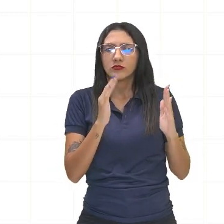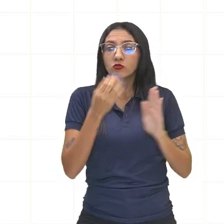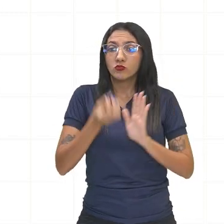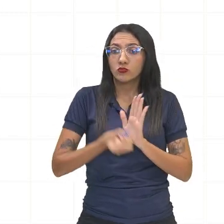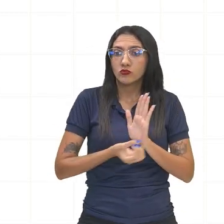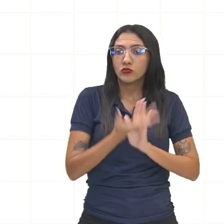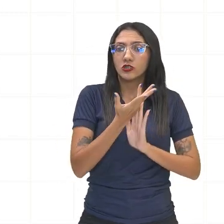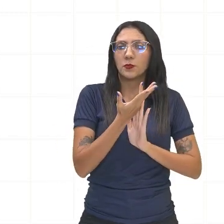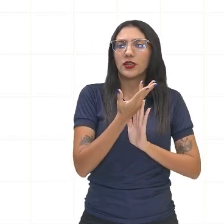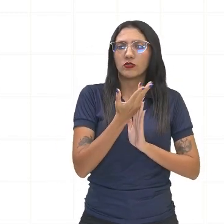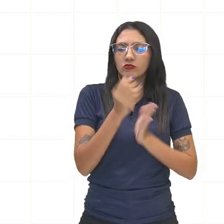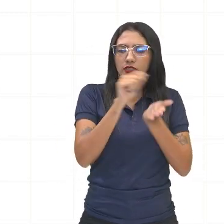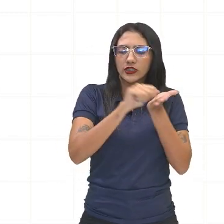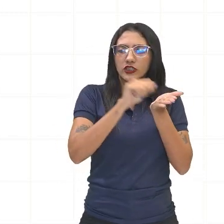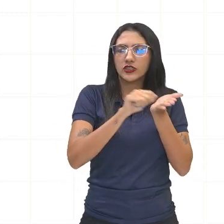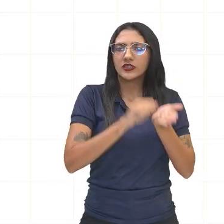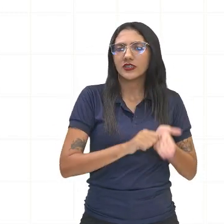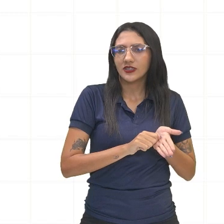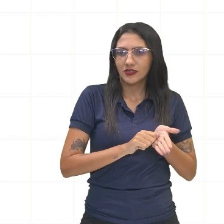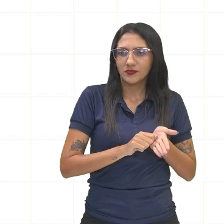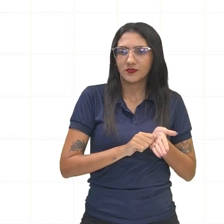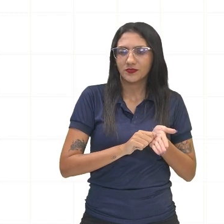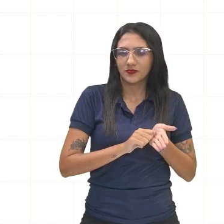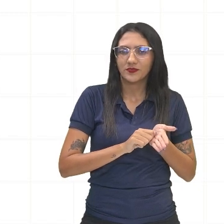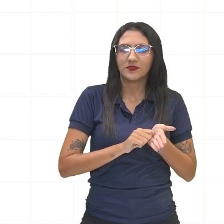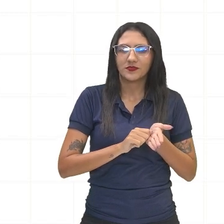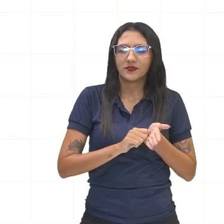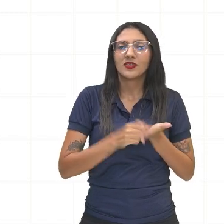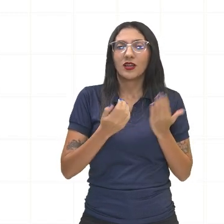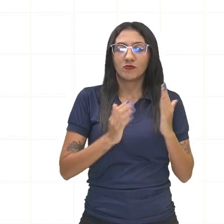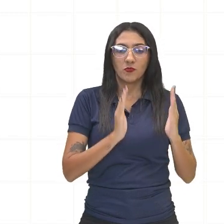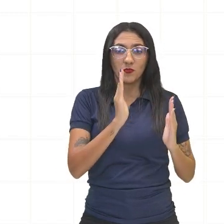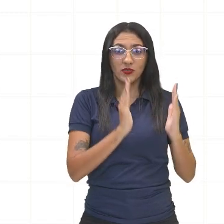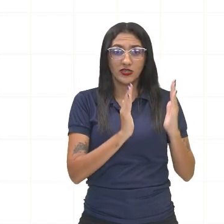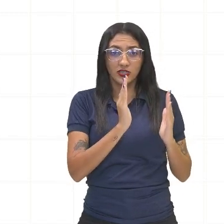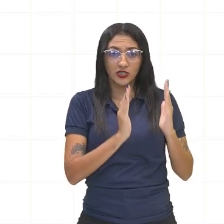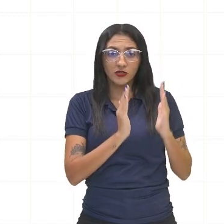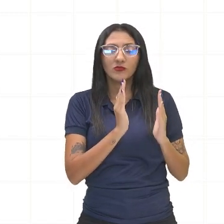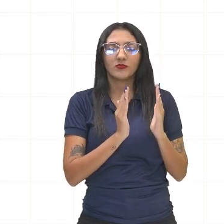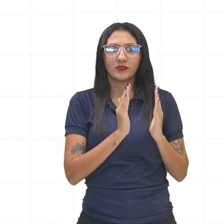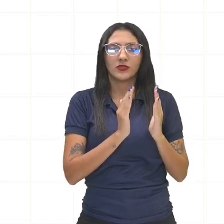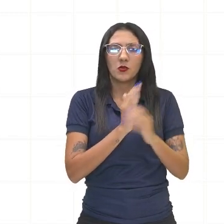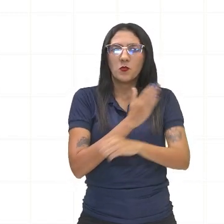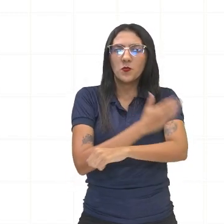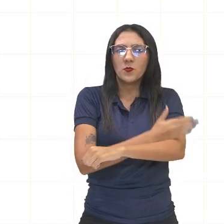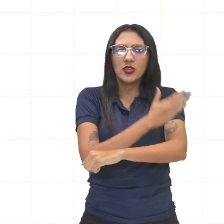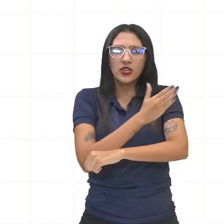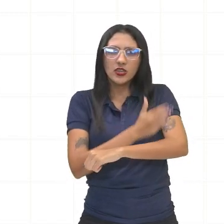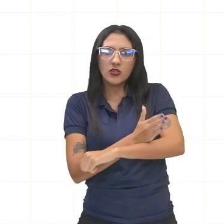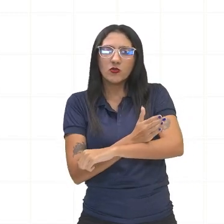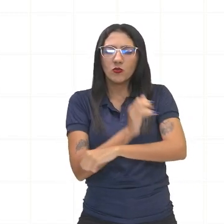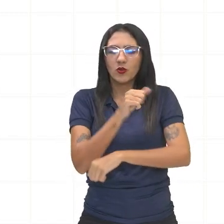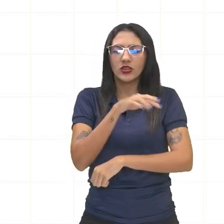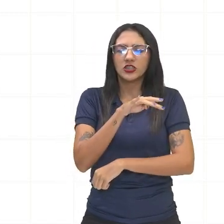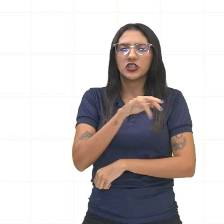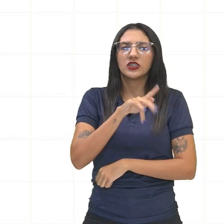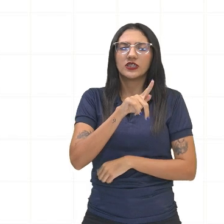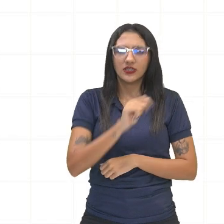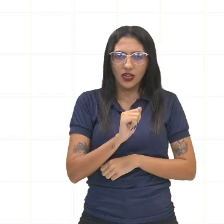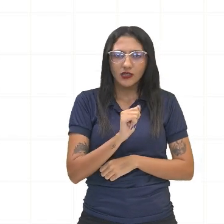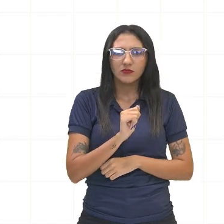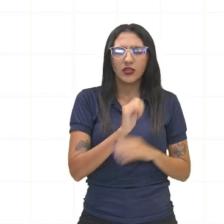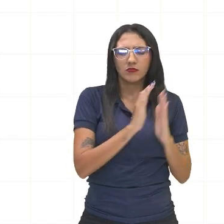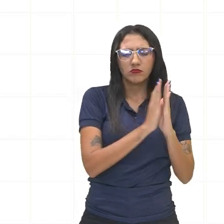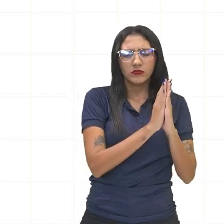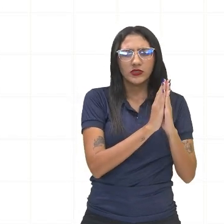cerca de 4.000 anos antes de Cristo. Nós temos, então, aí a Idade Antiga, que vai de 4.000 anos antes de Cristo